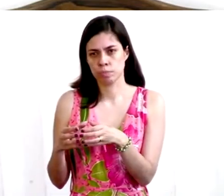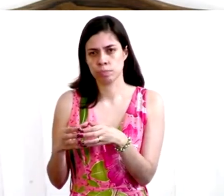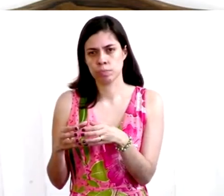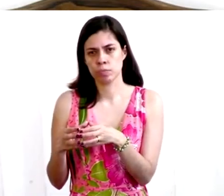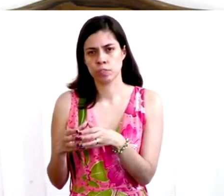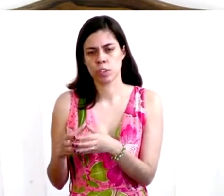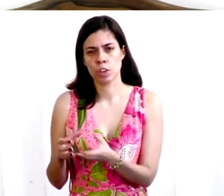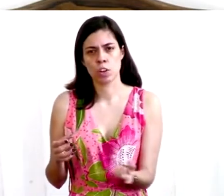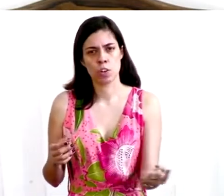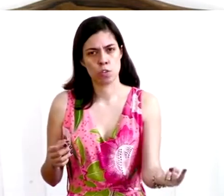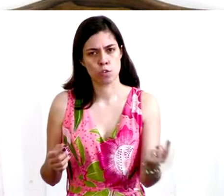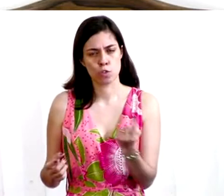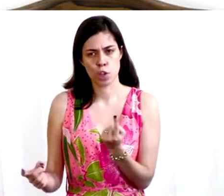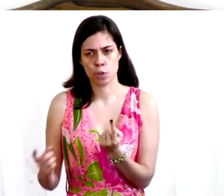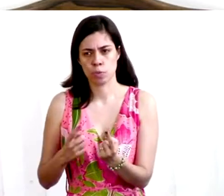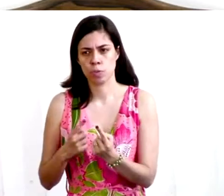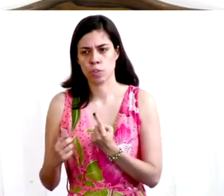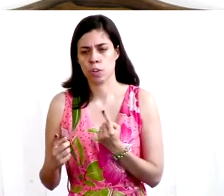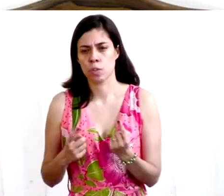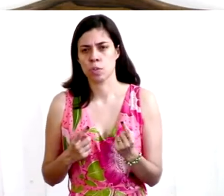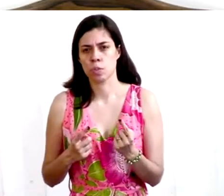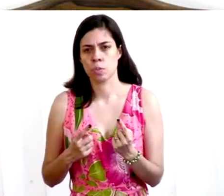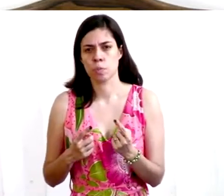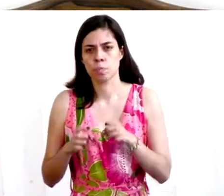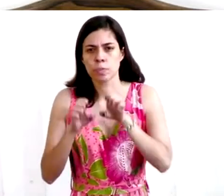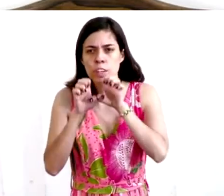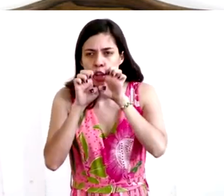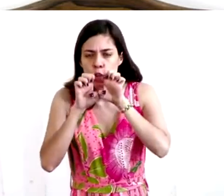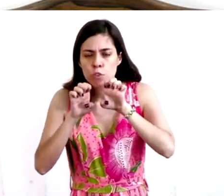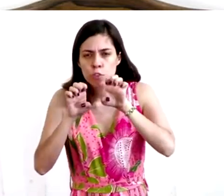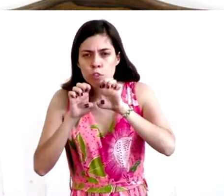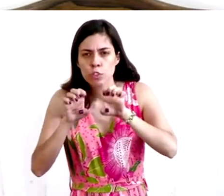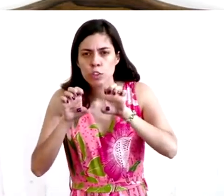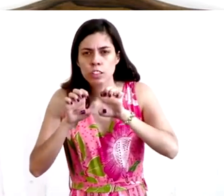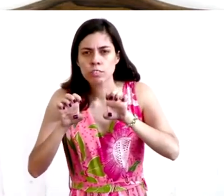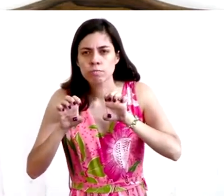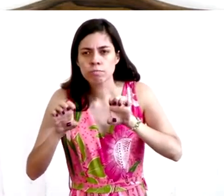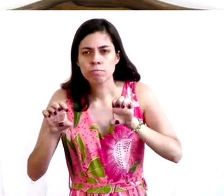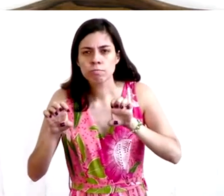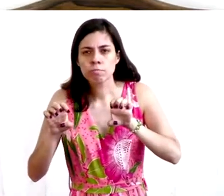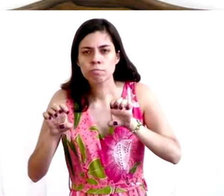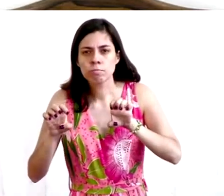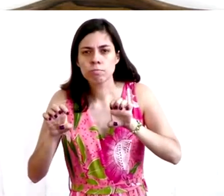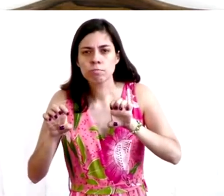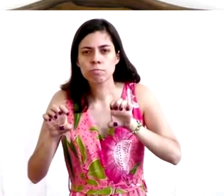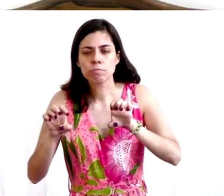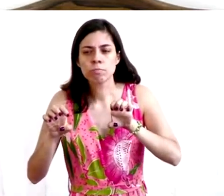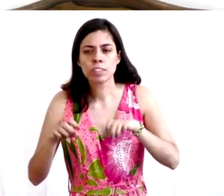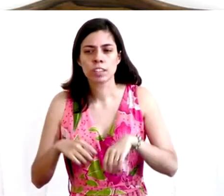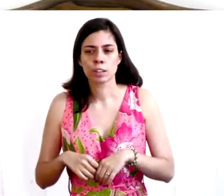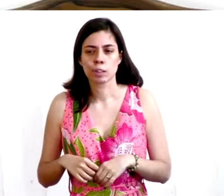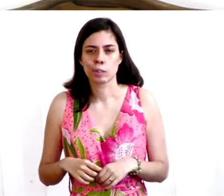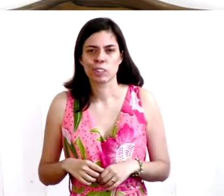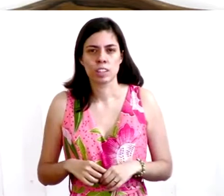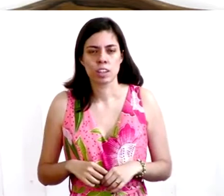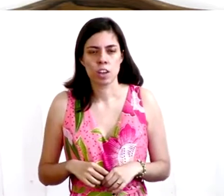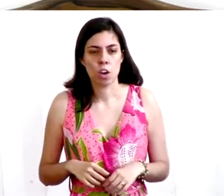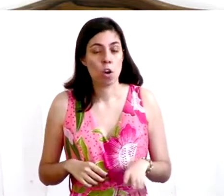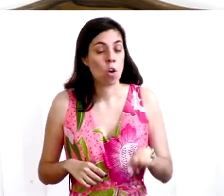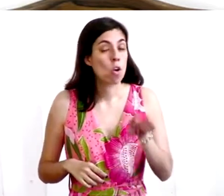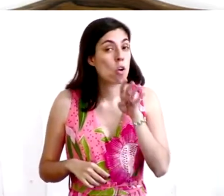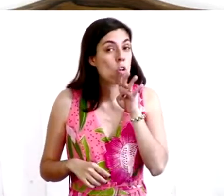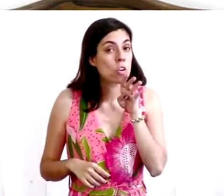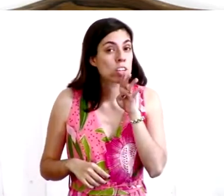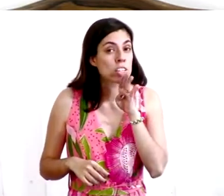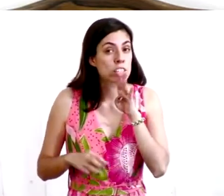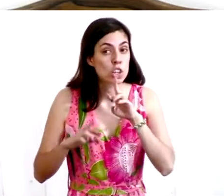fossem todos os jovens, mas alguns dos nossos jovens fizeram um trabalho bem legal aqui. Eles foram visitar alguns lugares próximos aqui da Lapa,